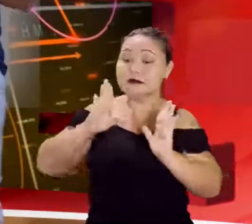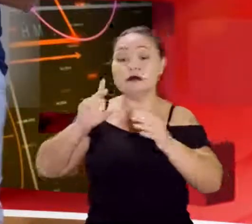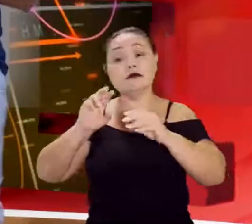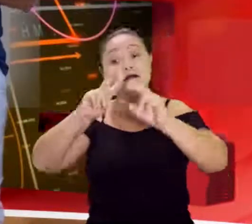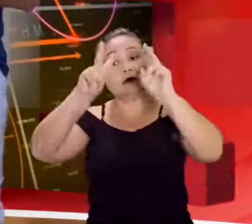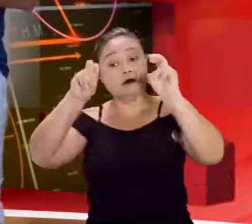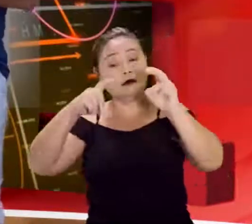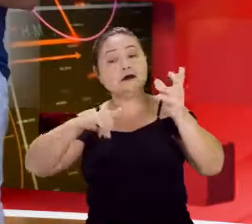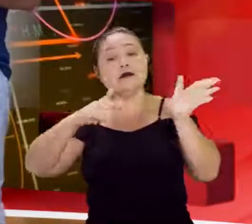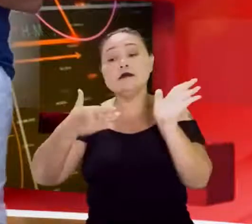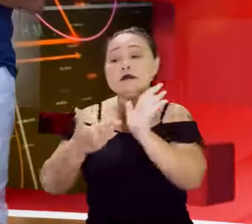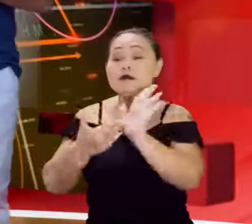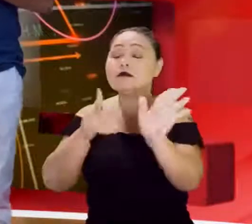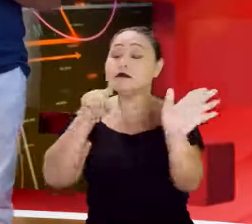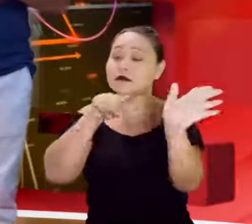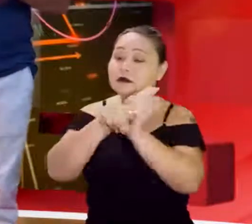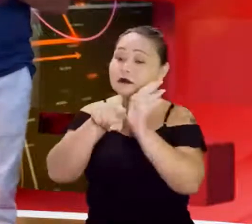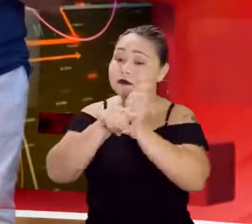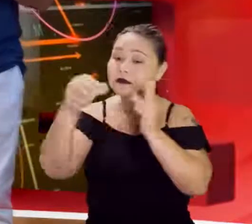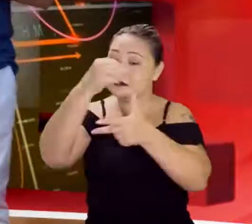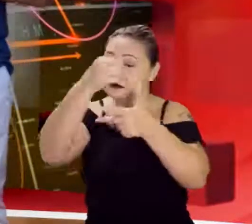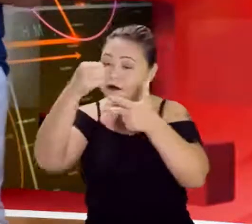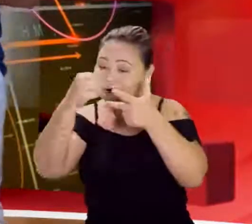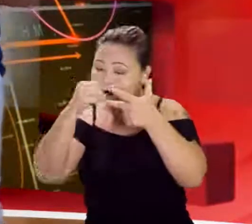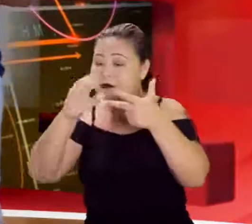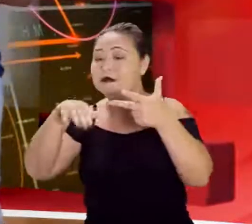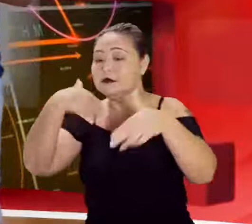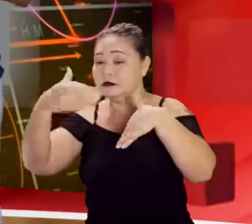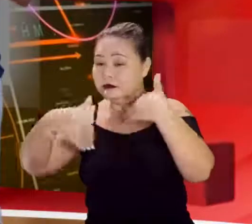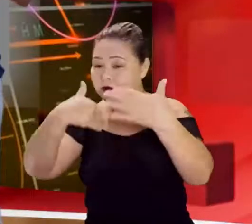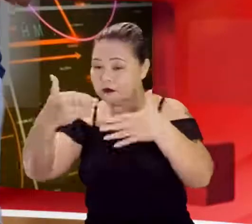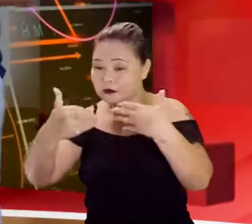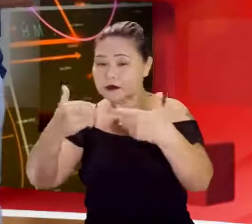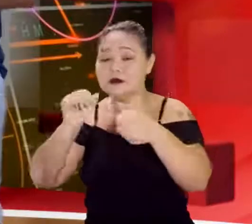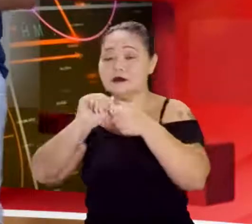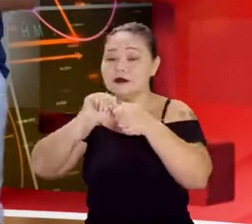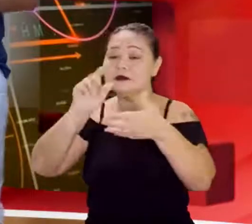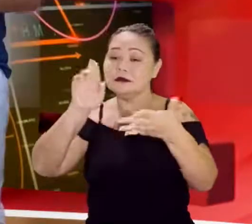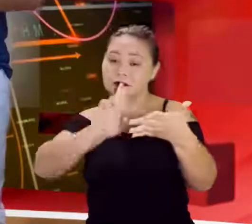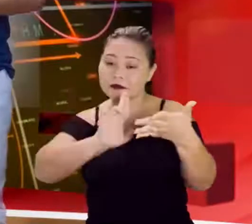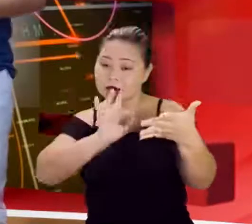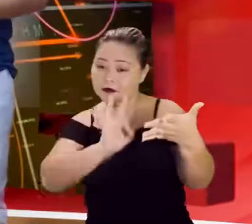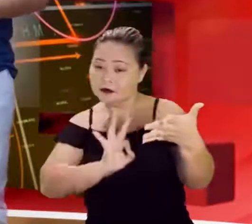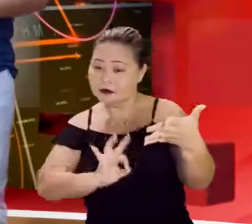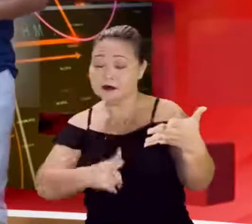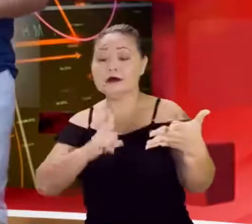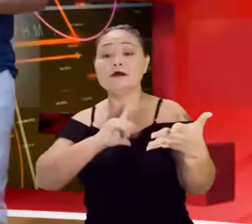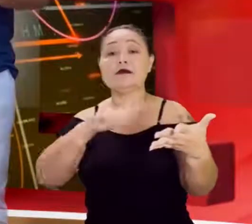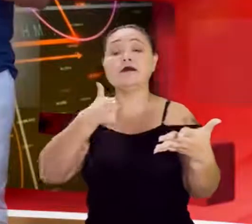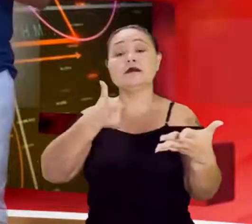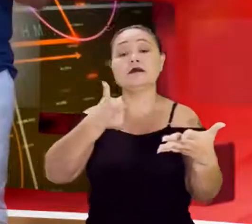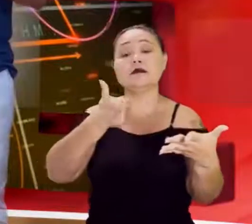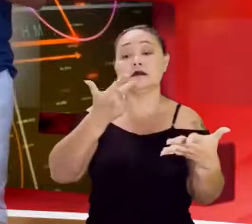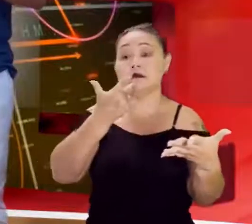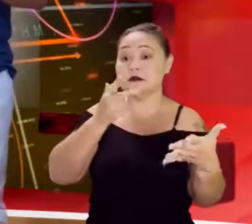assuntos, a gente traz aí questões do Enem e vamos trabalhando nisso aí, porque a gente vai gabaritar esse negócio. Eu vou falar uma coisa.